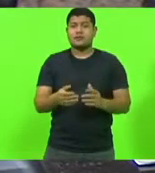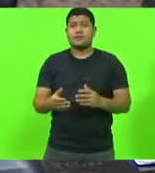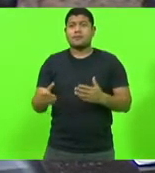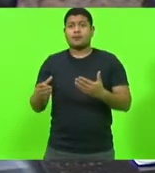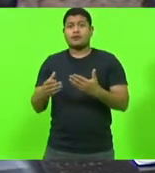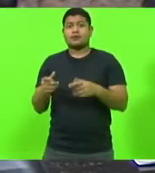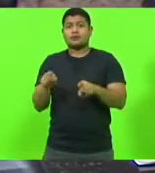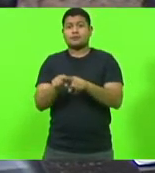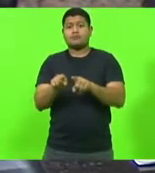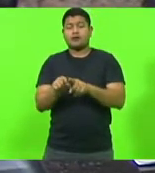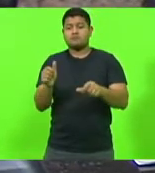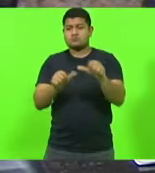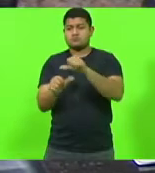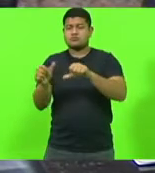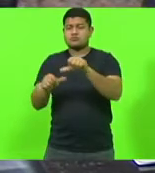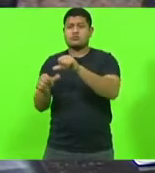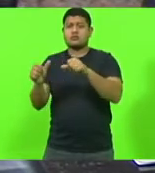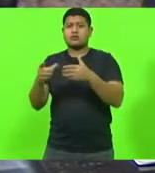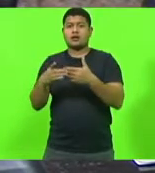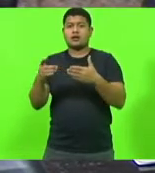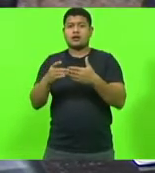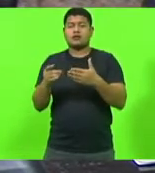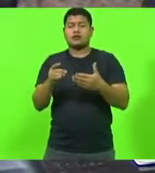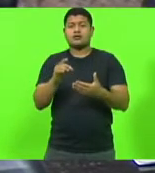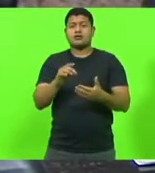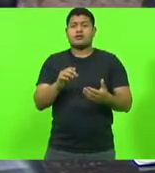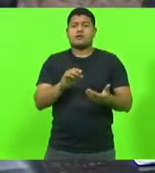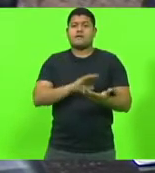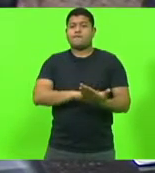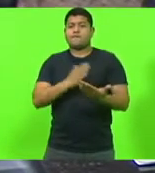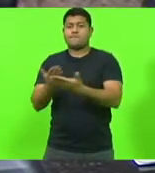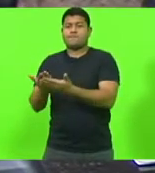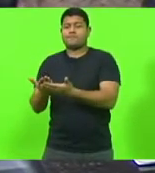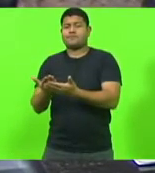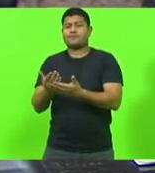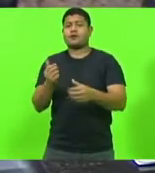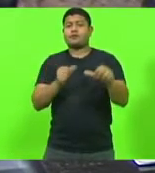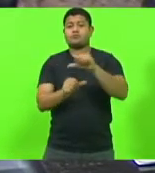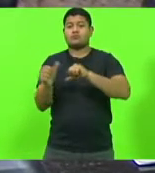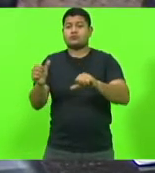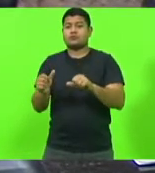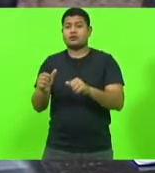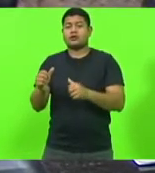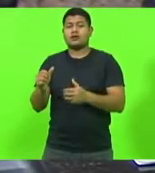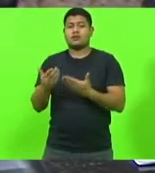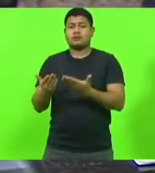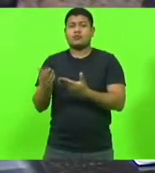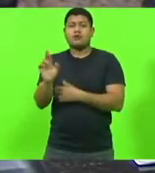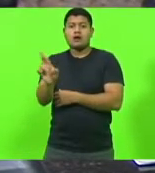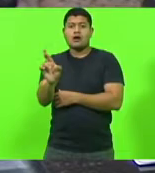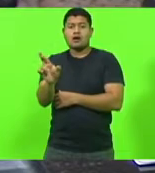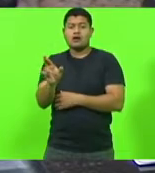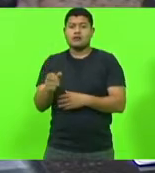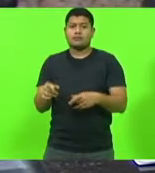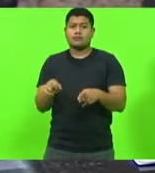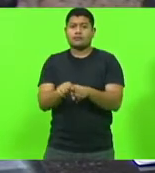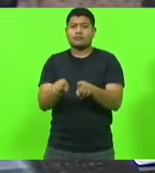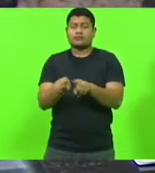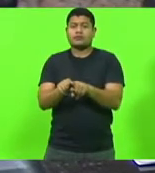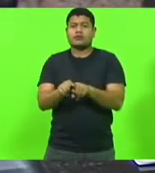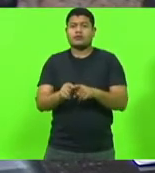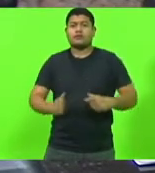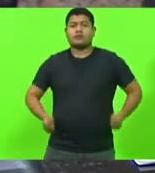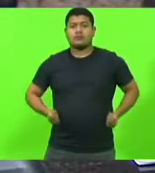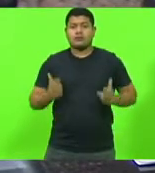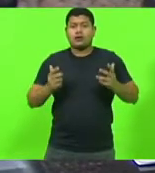coisa que influencia no preço da gasolina. O custo das refinarias, mais 27% adicionado